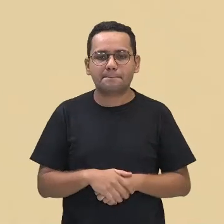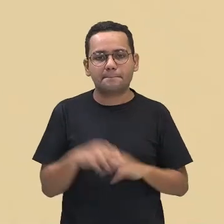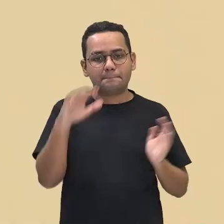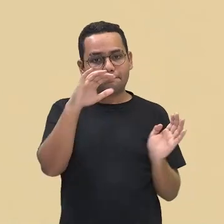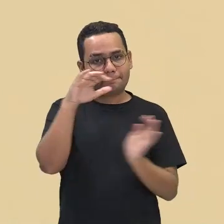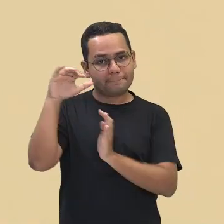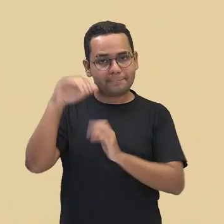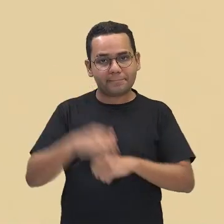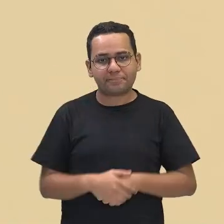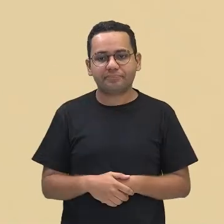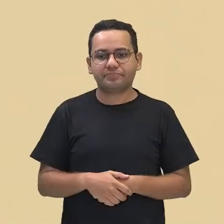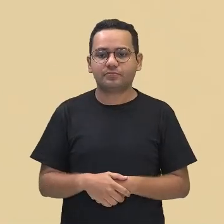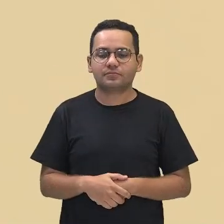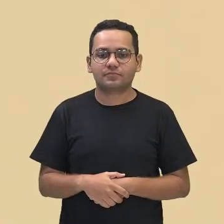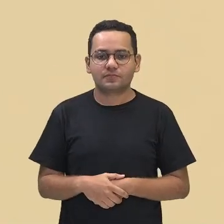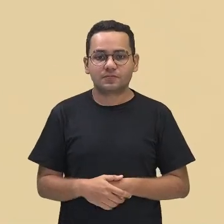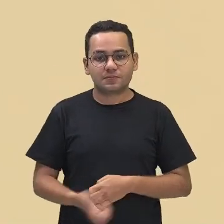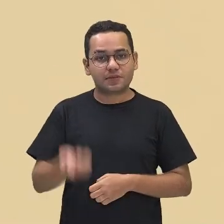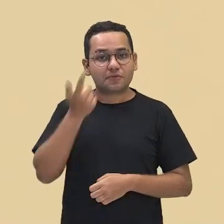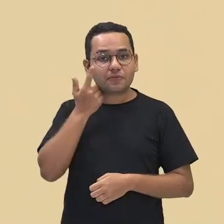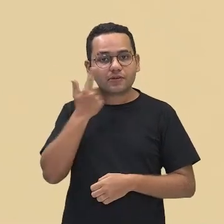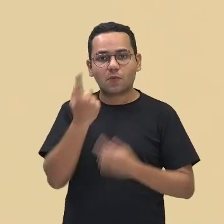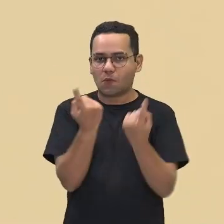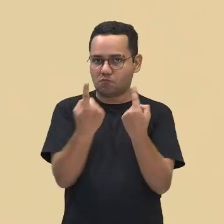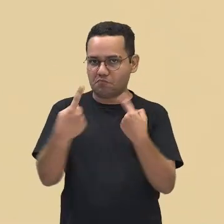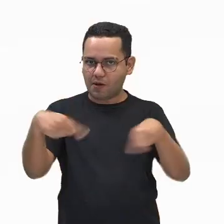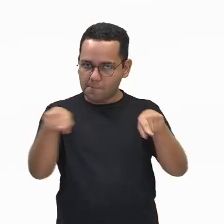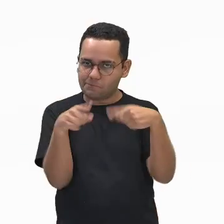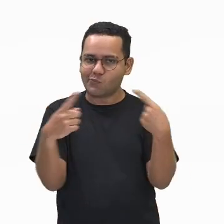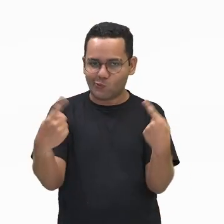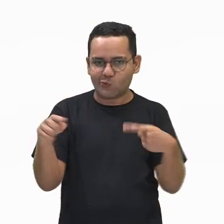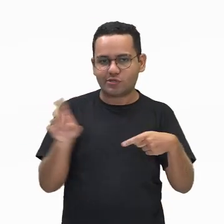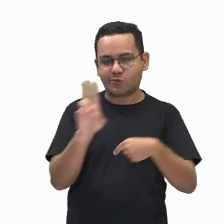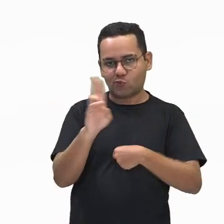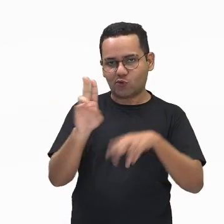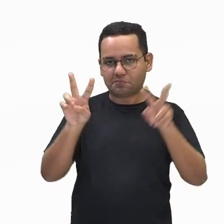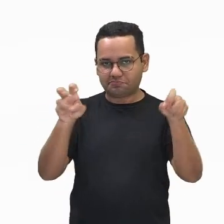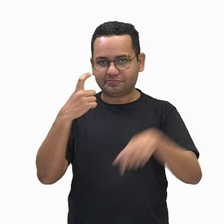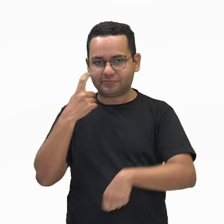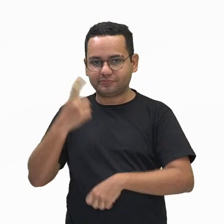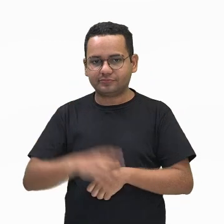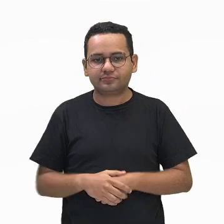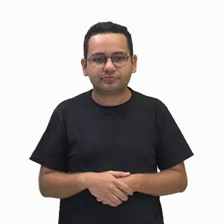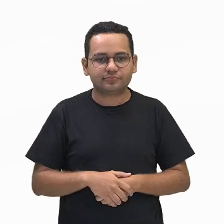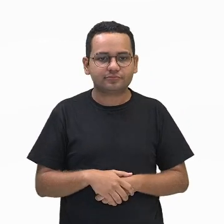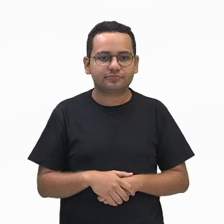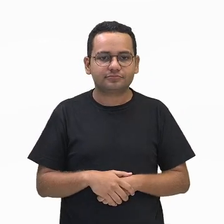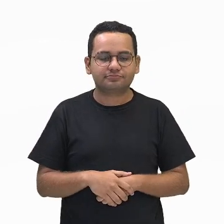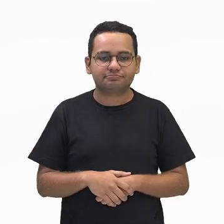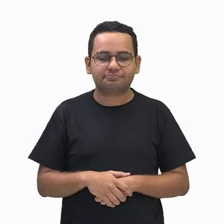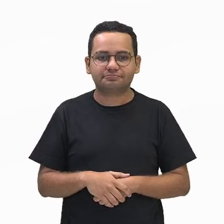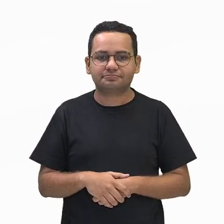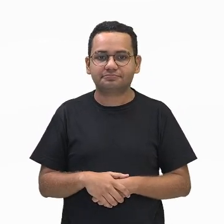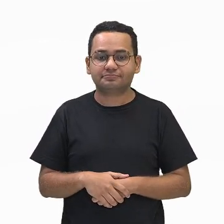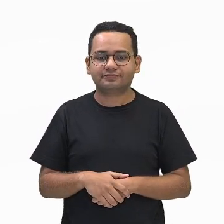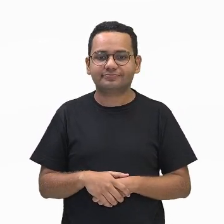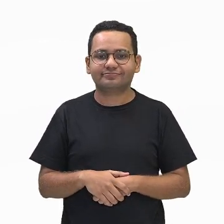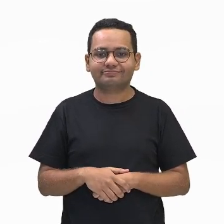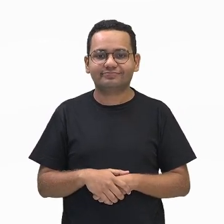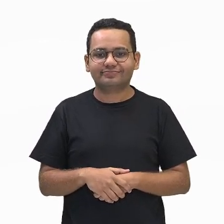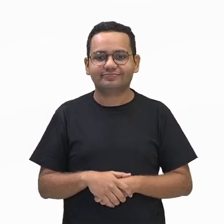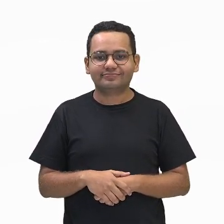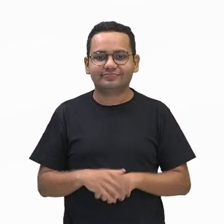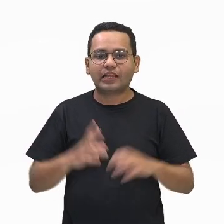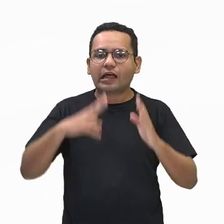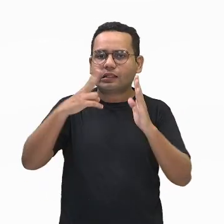Iniciando, eu trago para vocês a música Porto de Lenha. Vamos observar. Fazer a leitura da música, a gente já